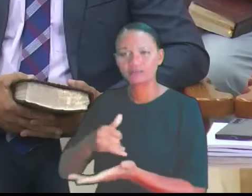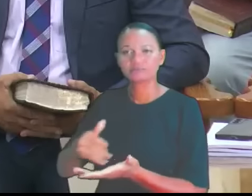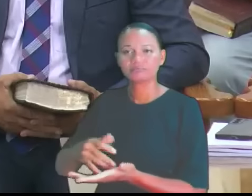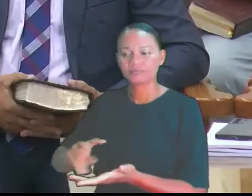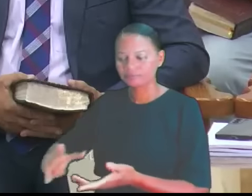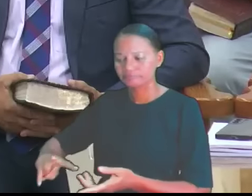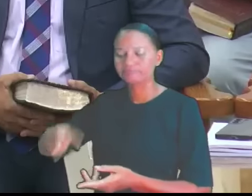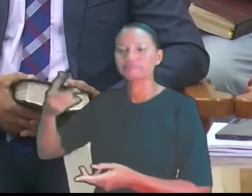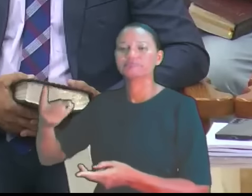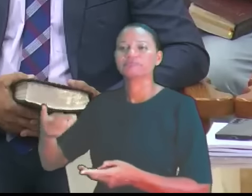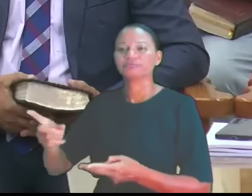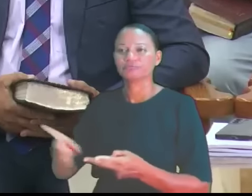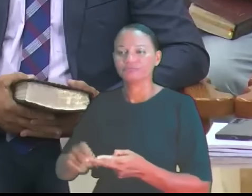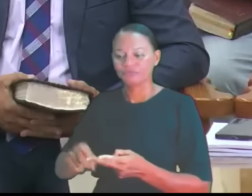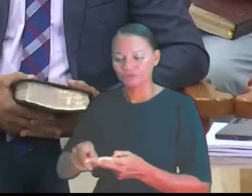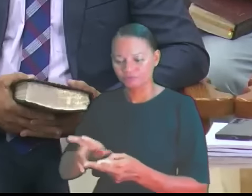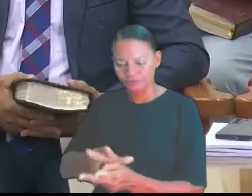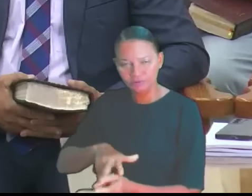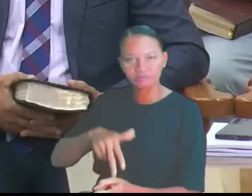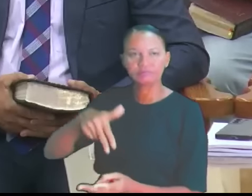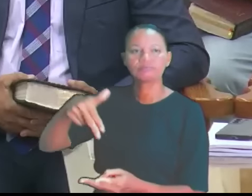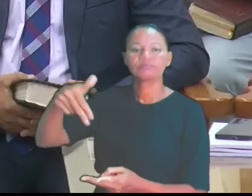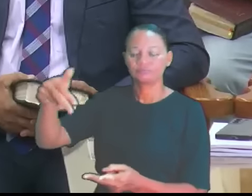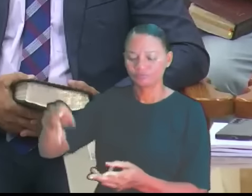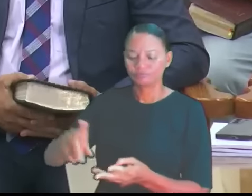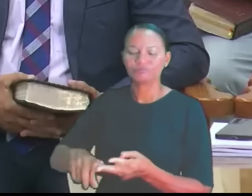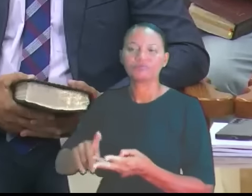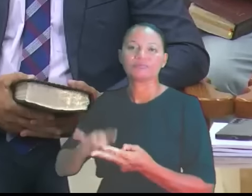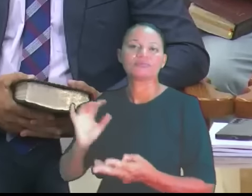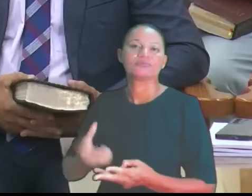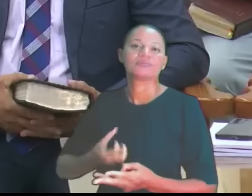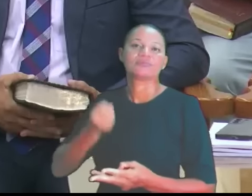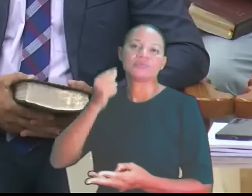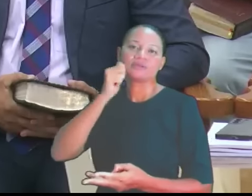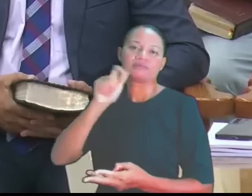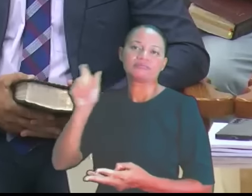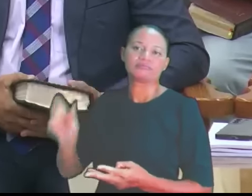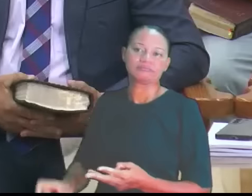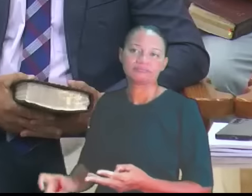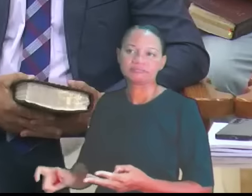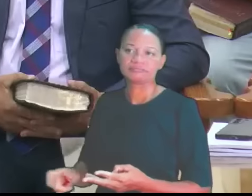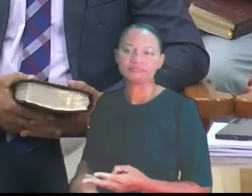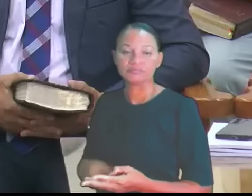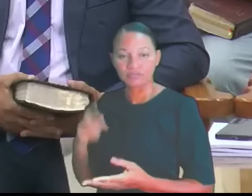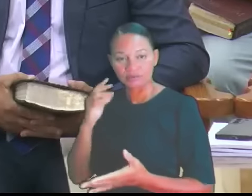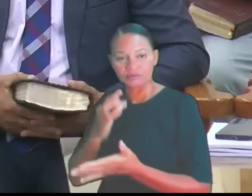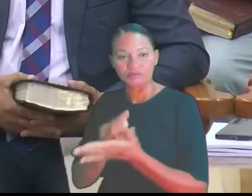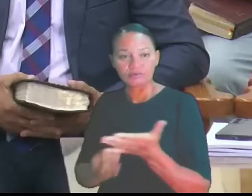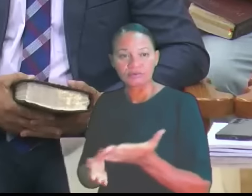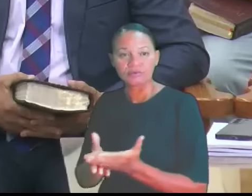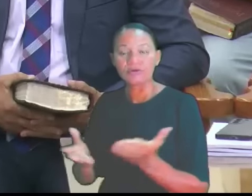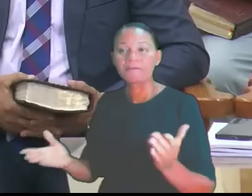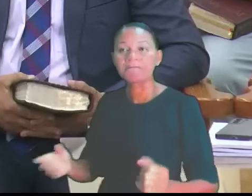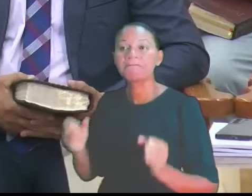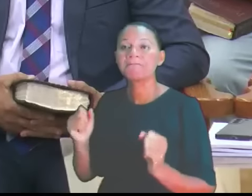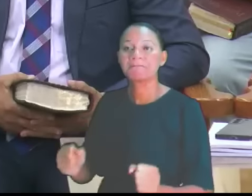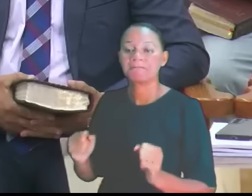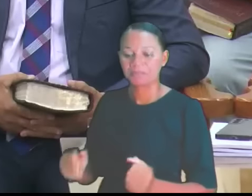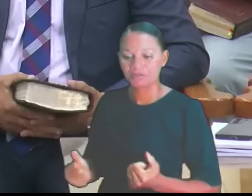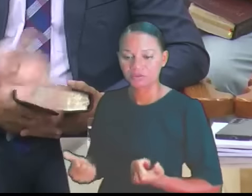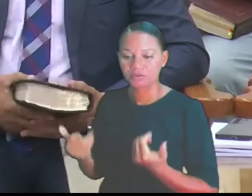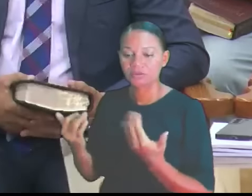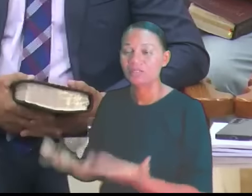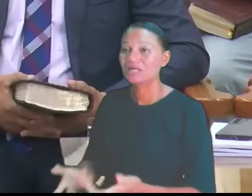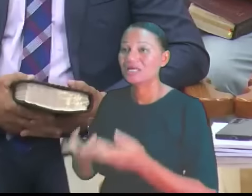segundo milagre que Deus ressuscitou o menino. O terceiro que ele salvou a mulher. Se não, veja o texto. A Bíblia diz que quando Elias entregou o menino, ela